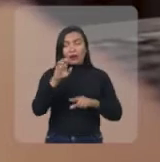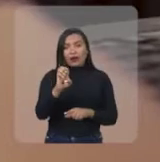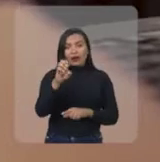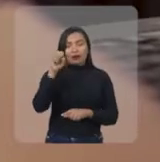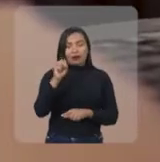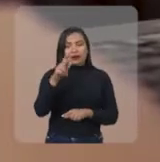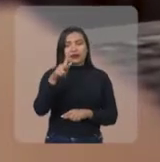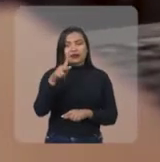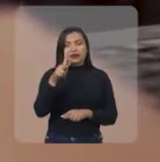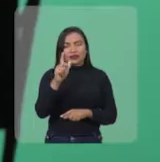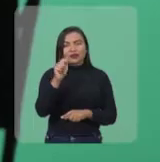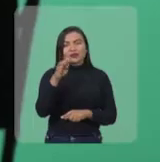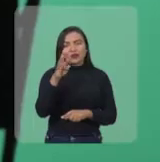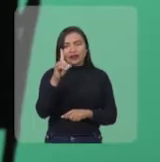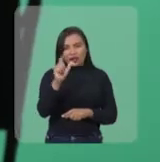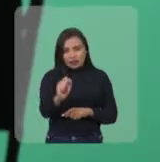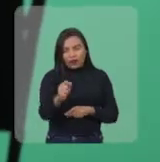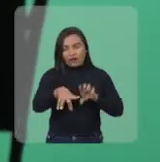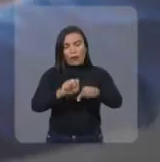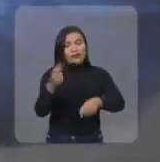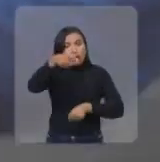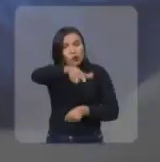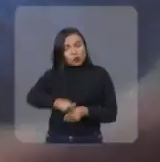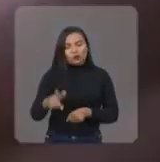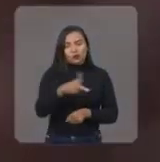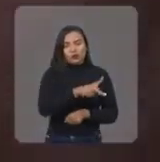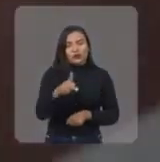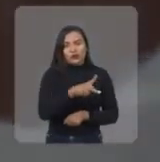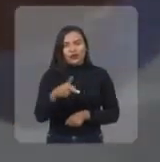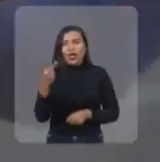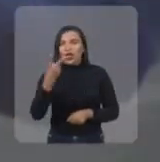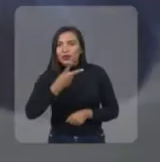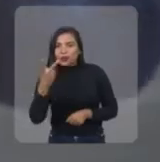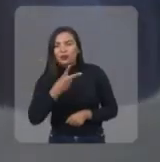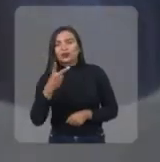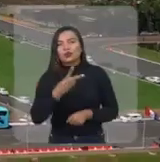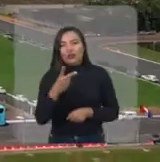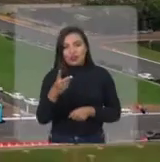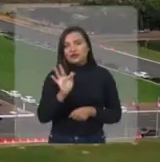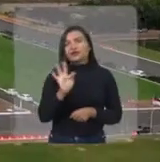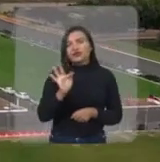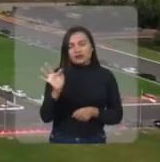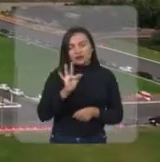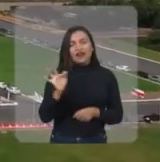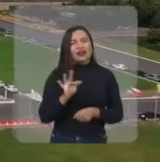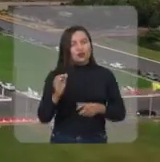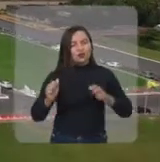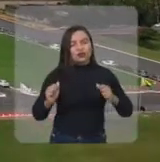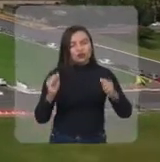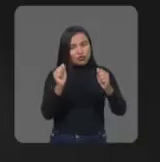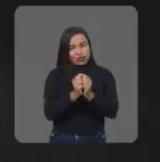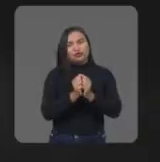compromisso da CAPES com a formação continuada de professores. 2 instituições por uma educação melhor e mais qualificada no